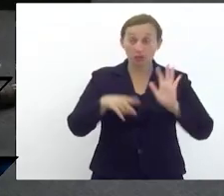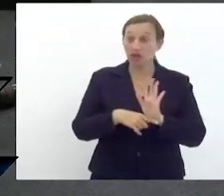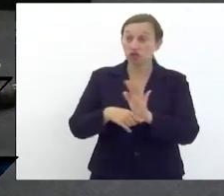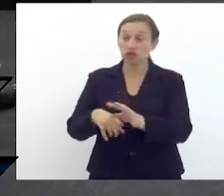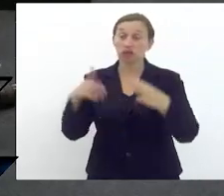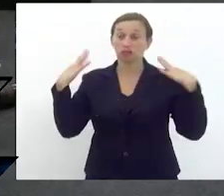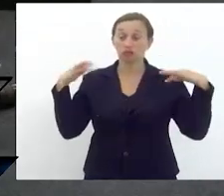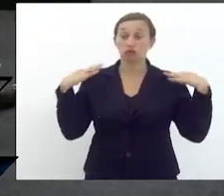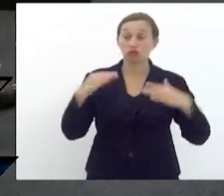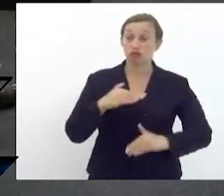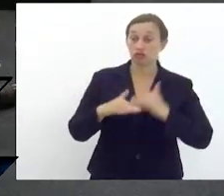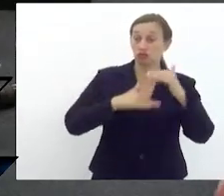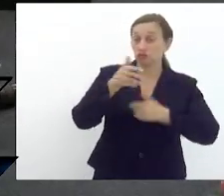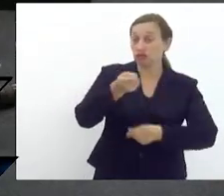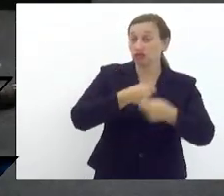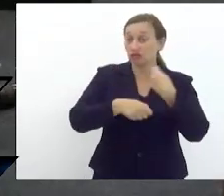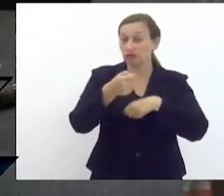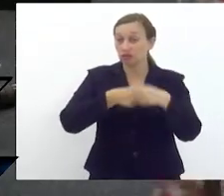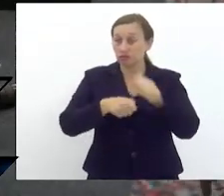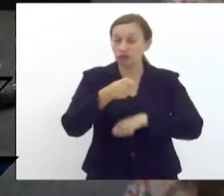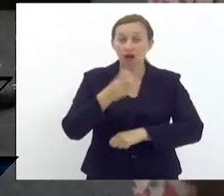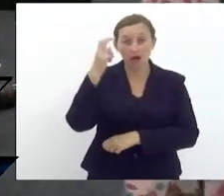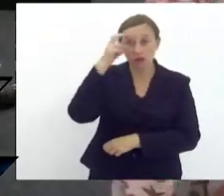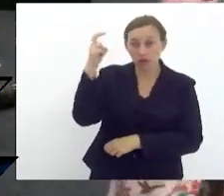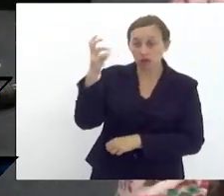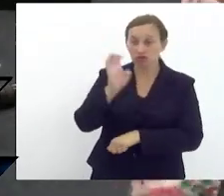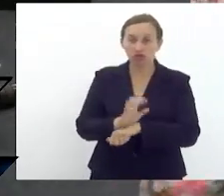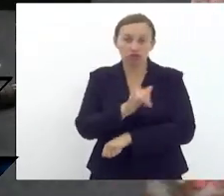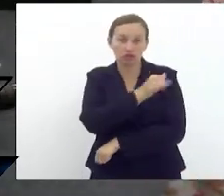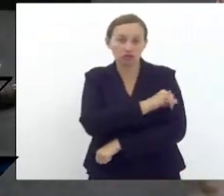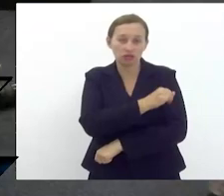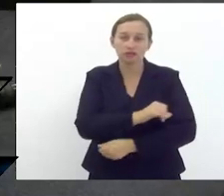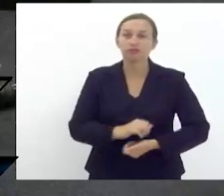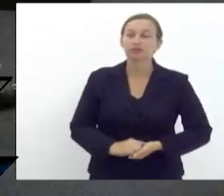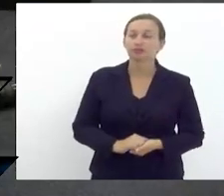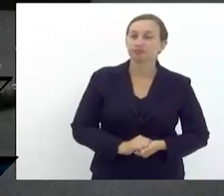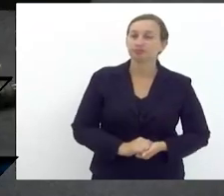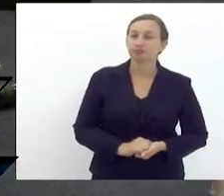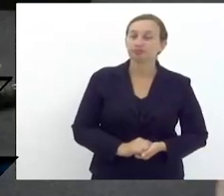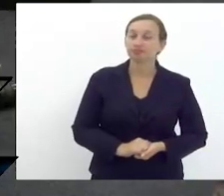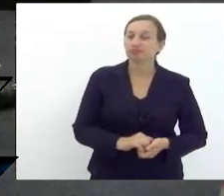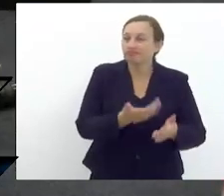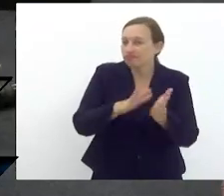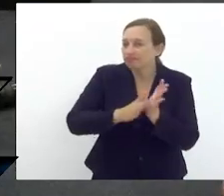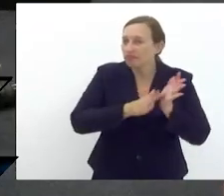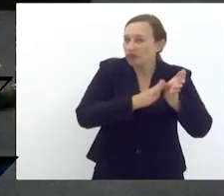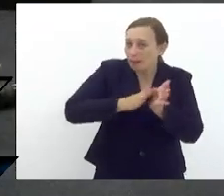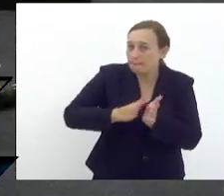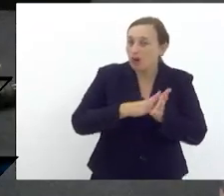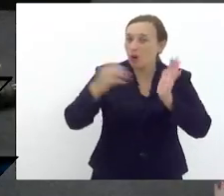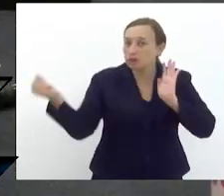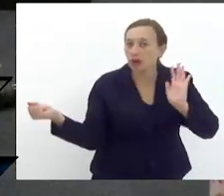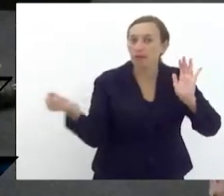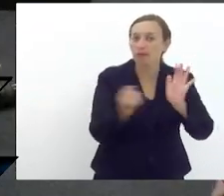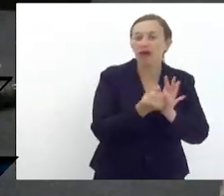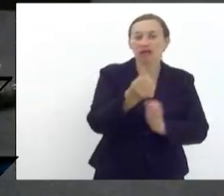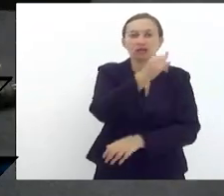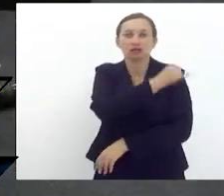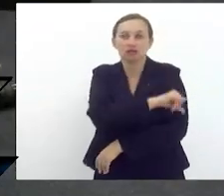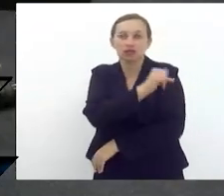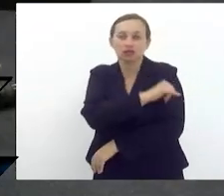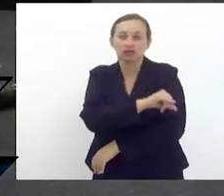desenvolvimento econômico a cultura no estado do Rio de Janeiro o samba é a marca do Rio de Janeiro